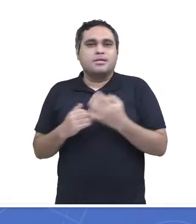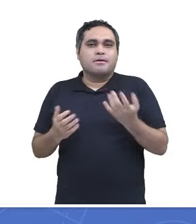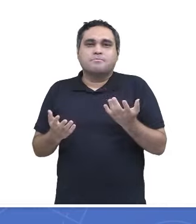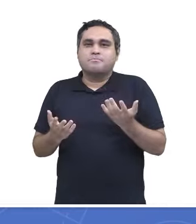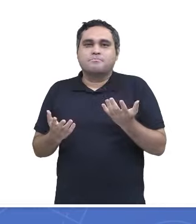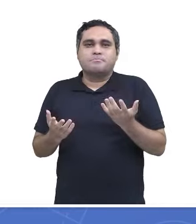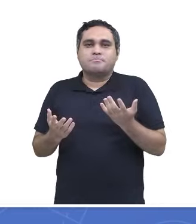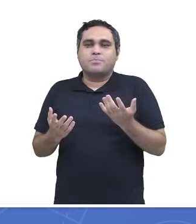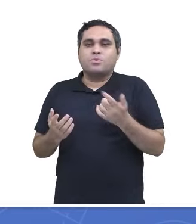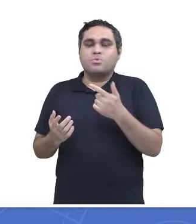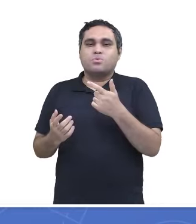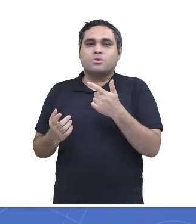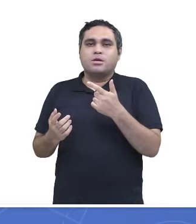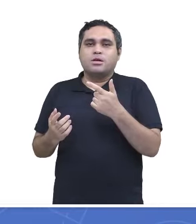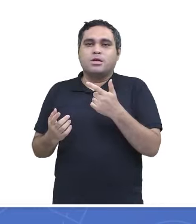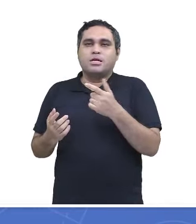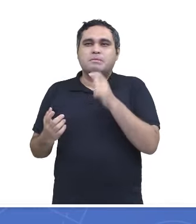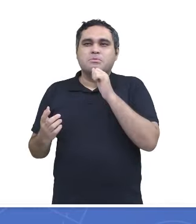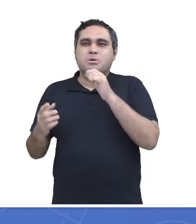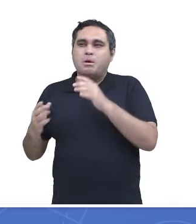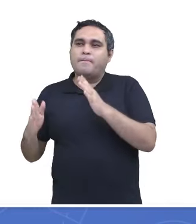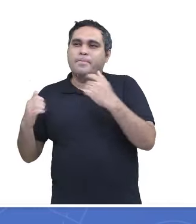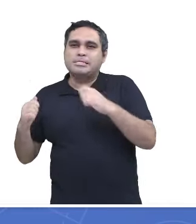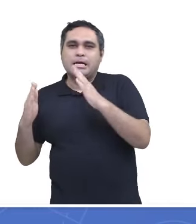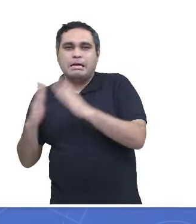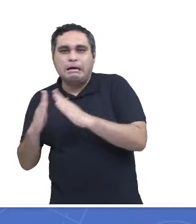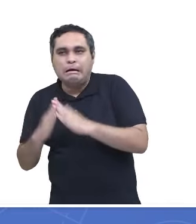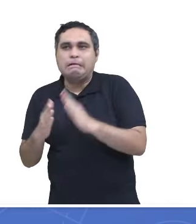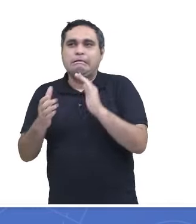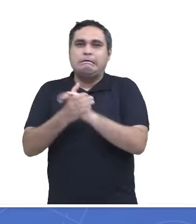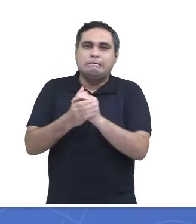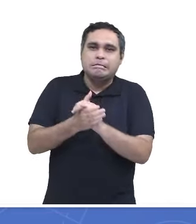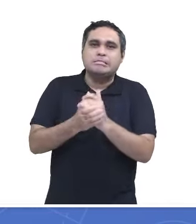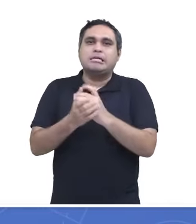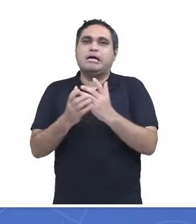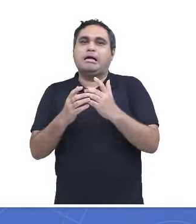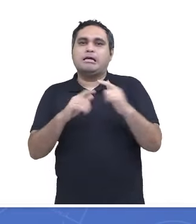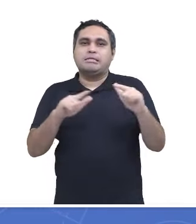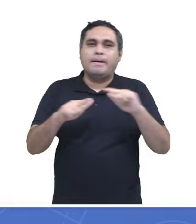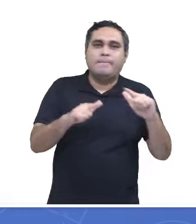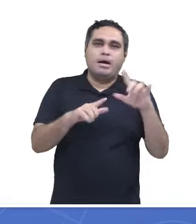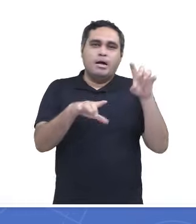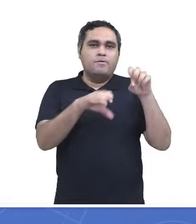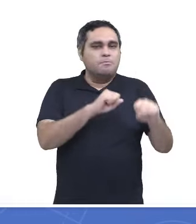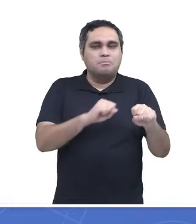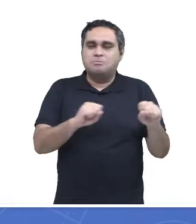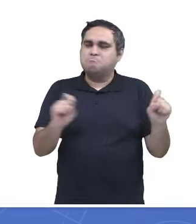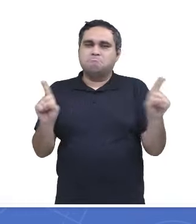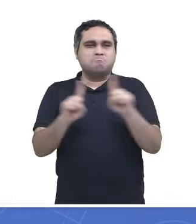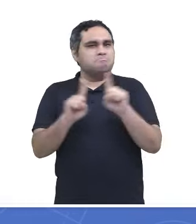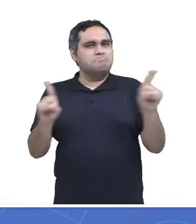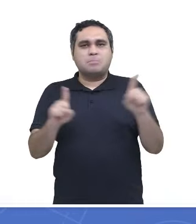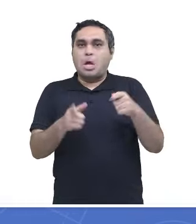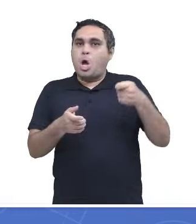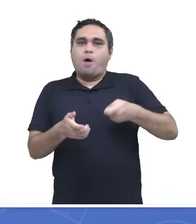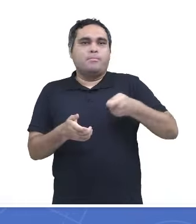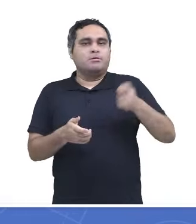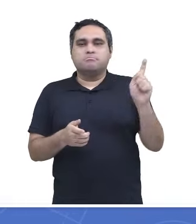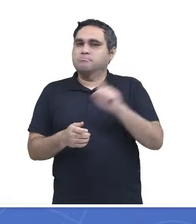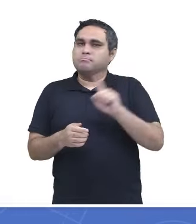essa questão da transitoriedade para a vida adulta já não é mais necessariamente